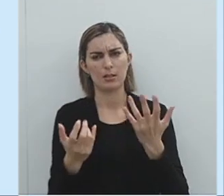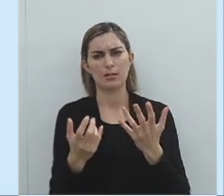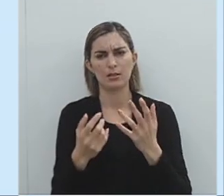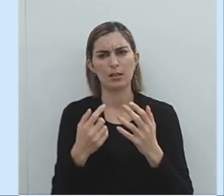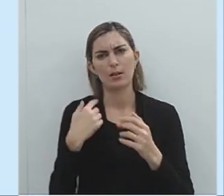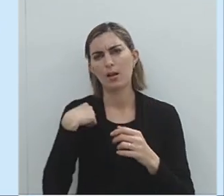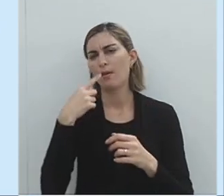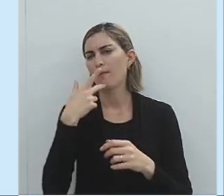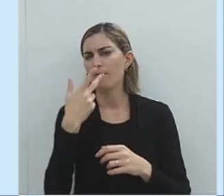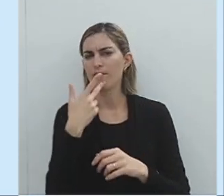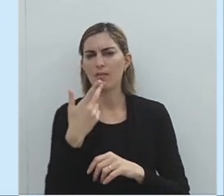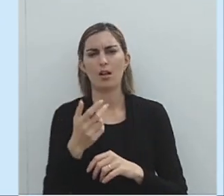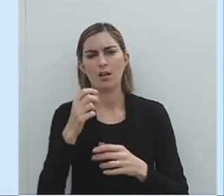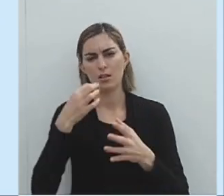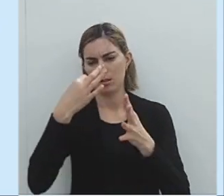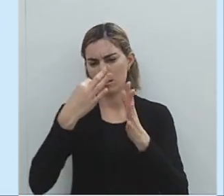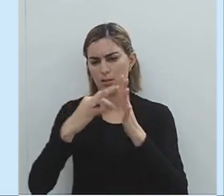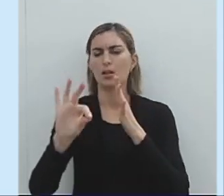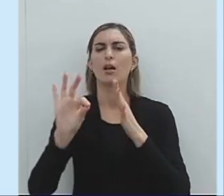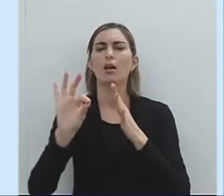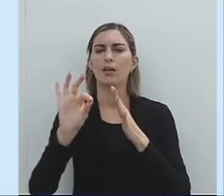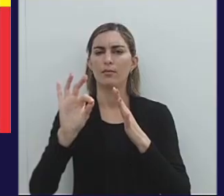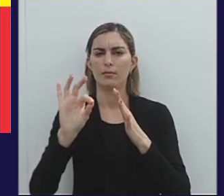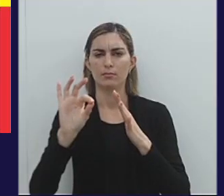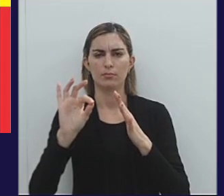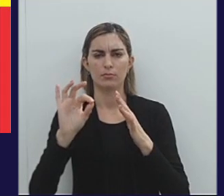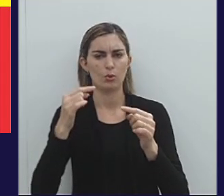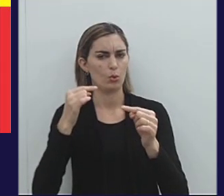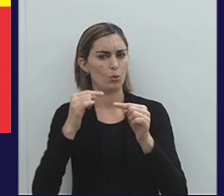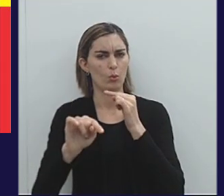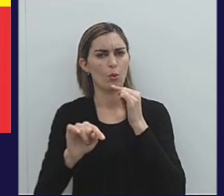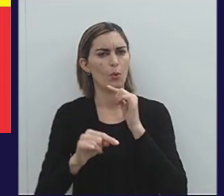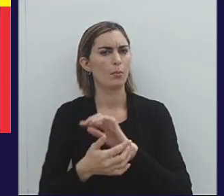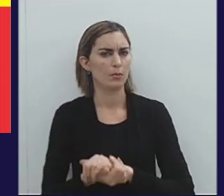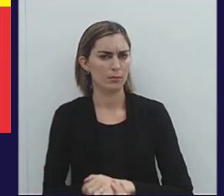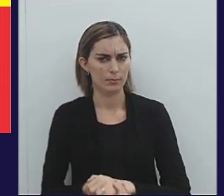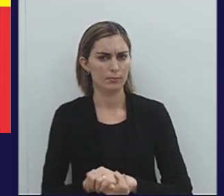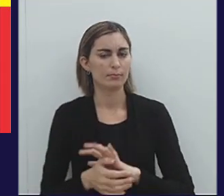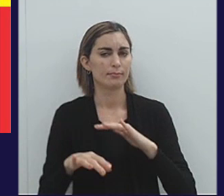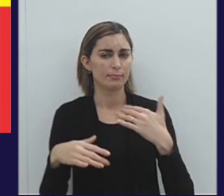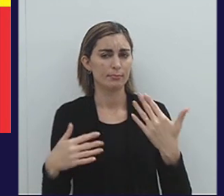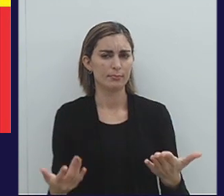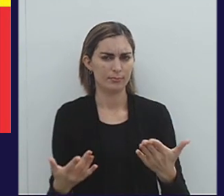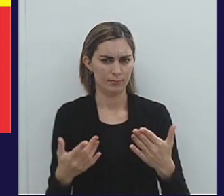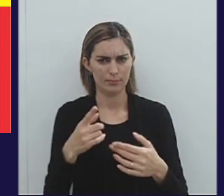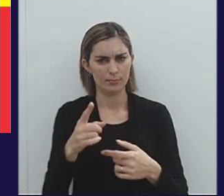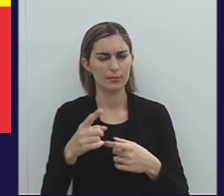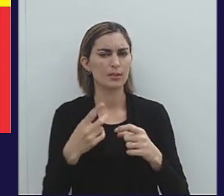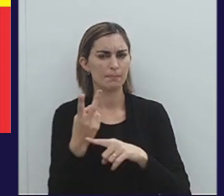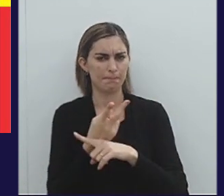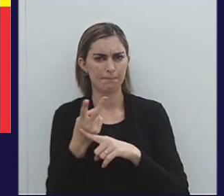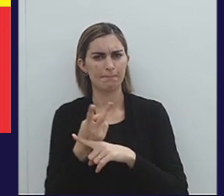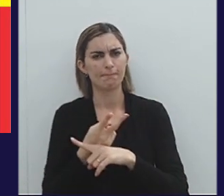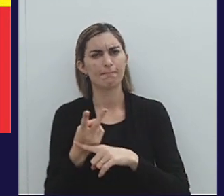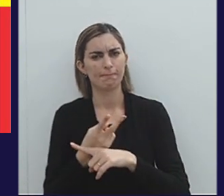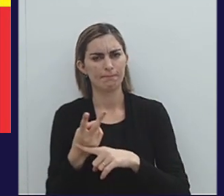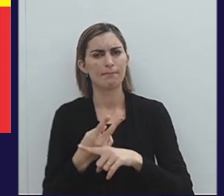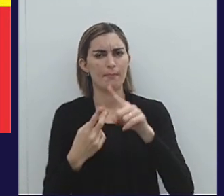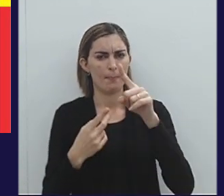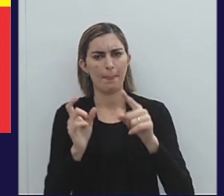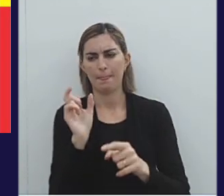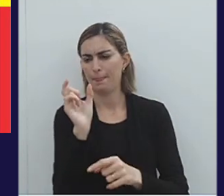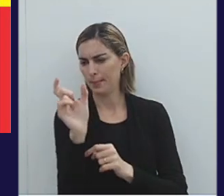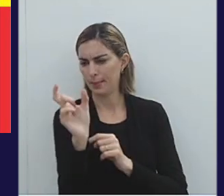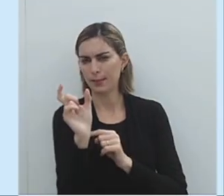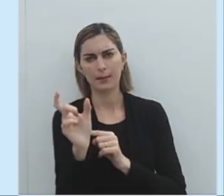vem uma questão que diz assinale aí a alternativa incorreta, né? Você procurar, né,